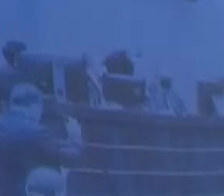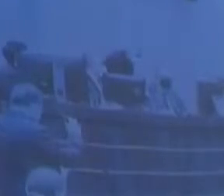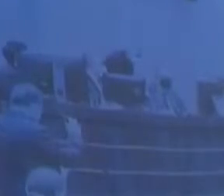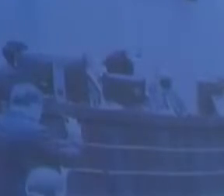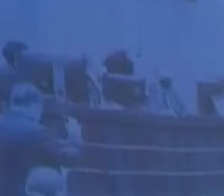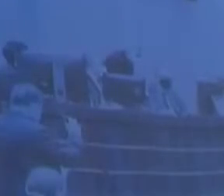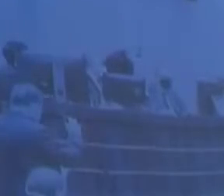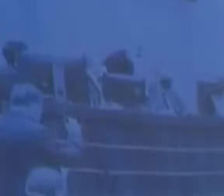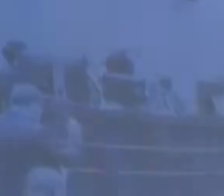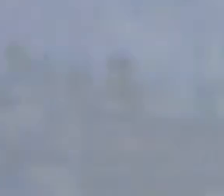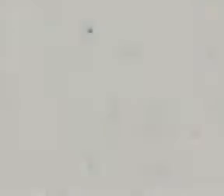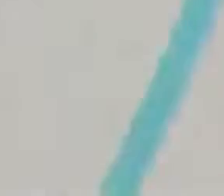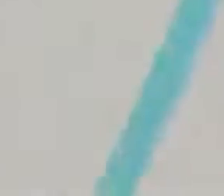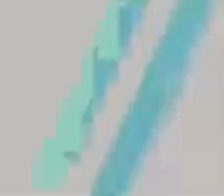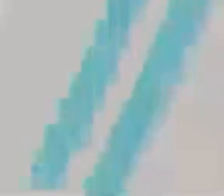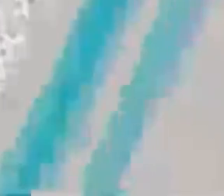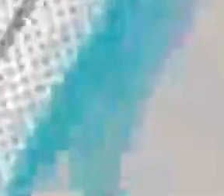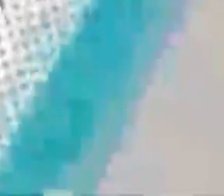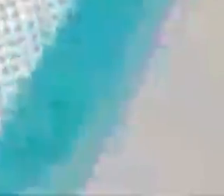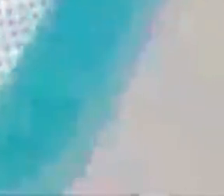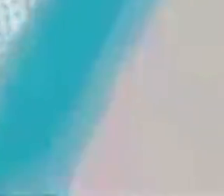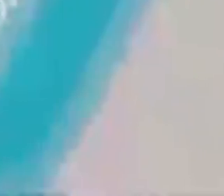Até a próxima!